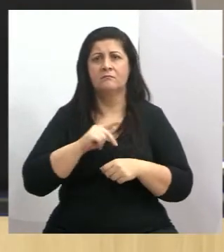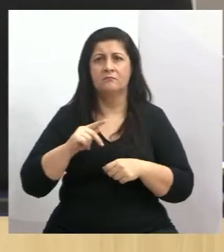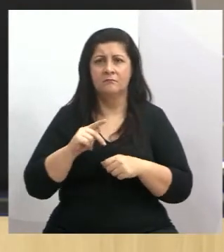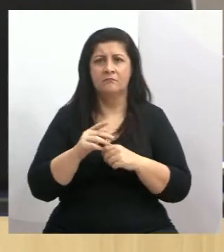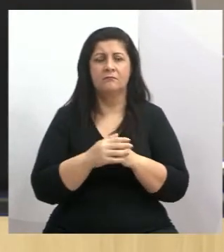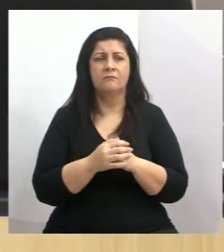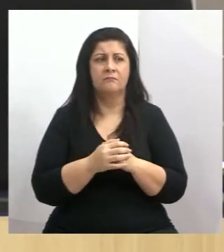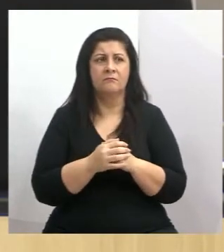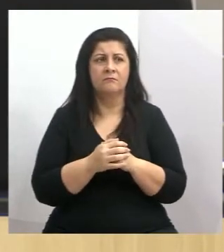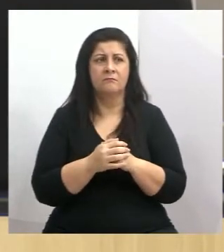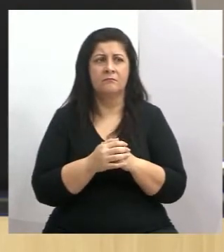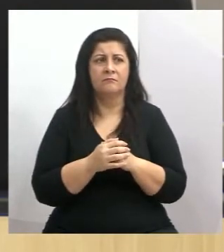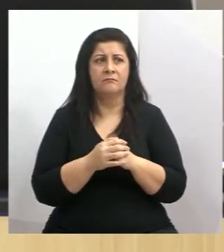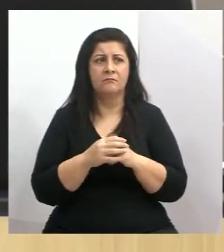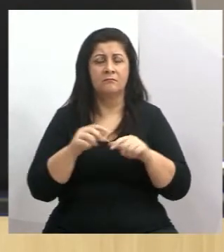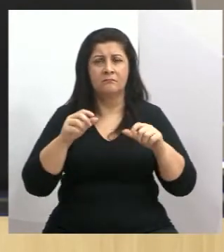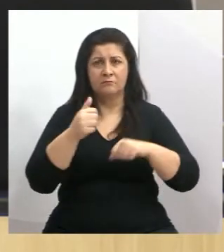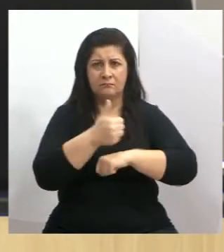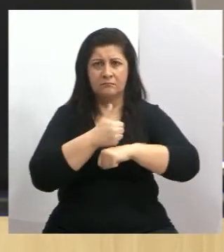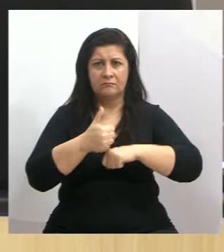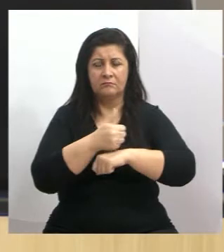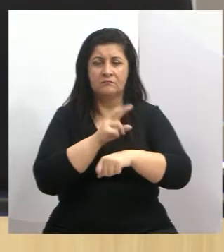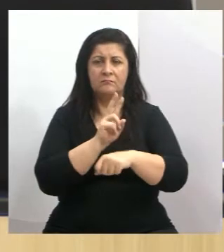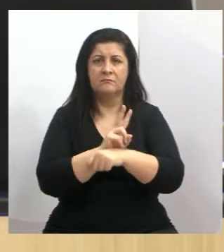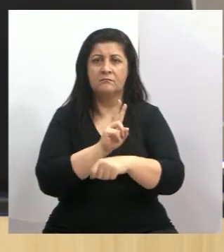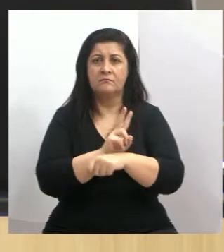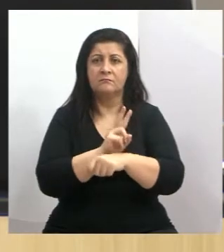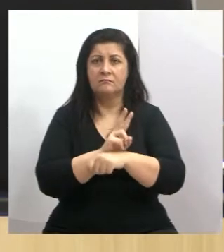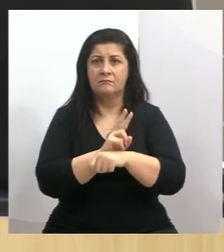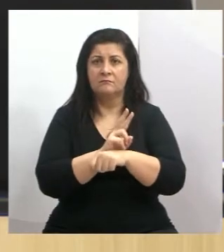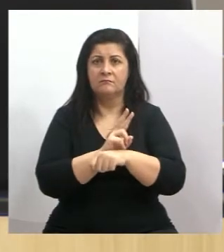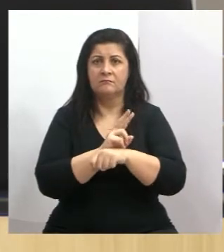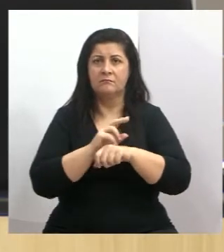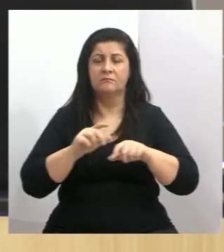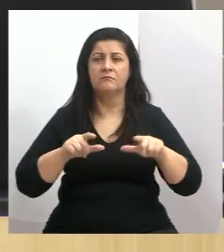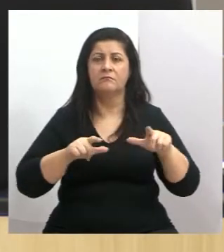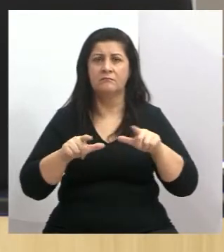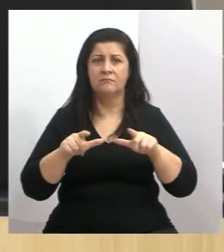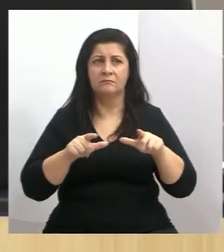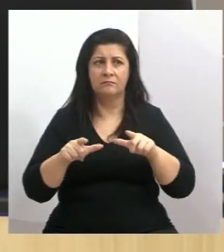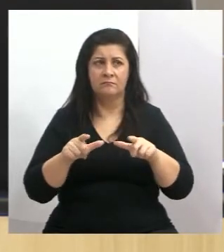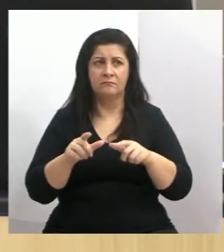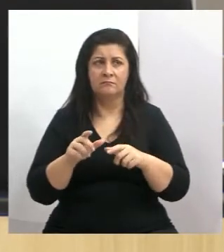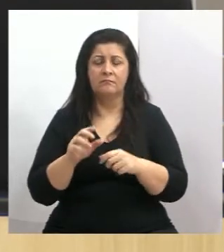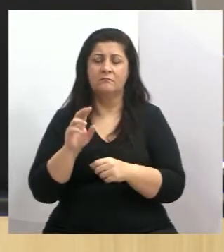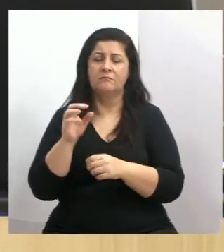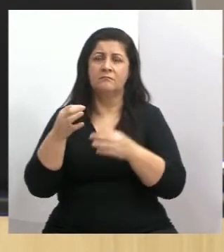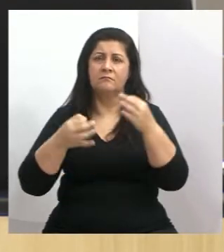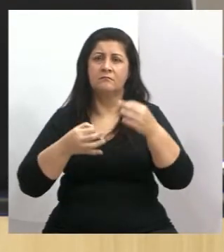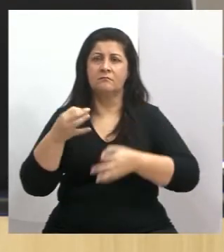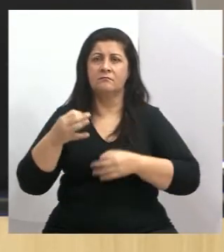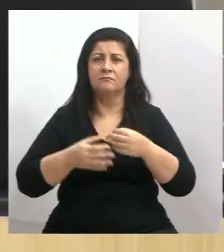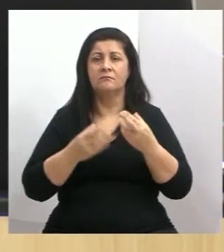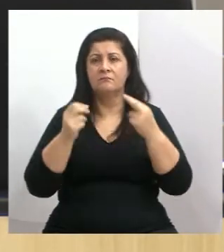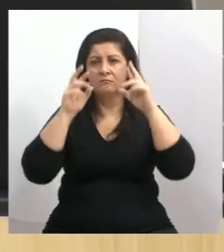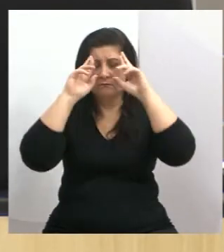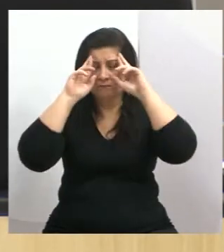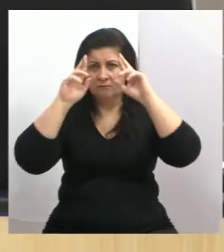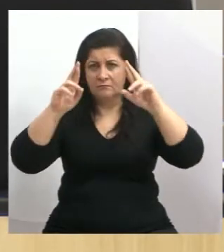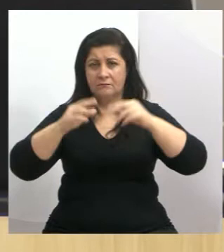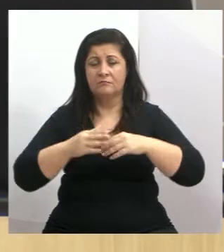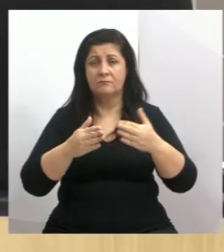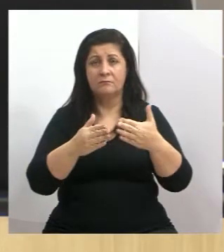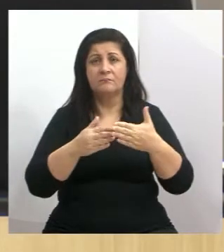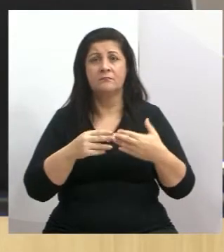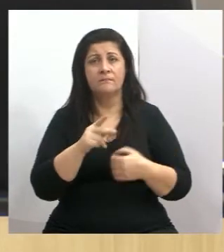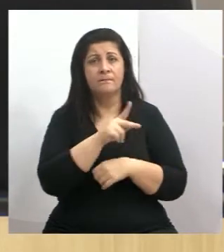trabalho dos profissionais que se dedicam a garantir os direitos fundamentais do cidadão à Justiça feita registro respeitosamente é querendo